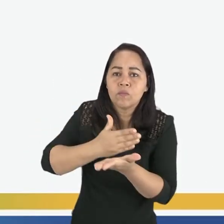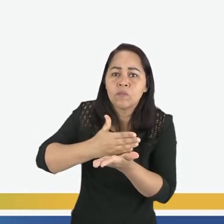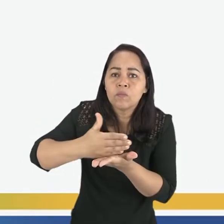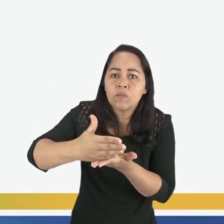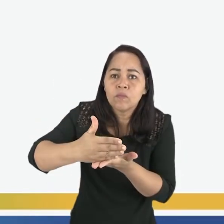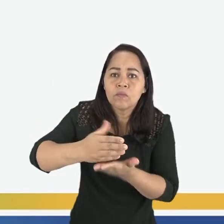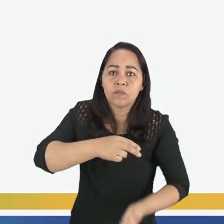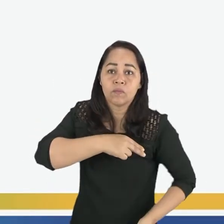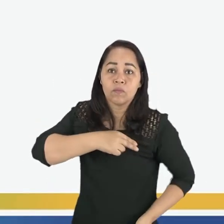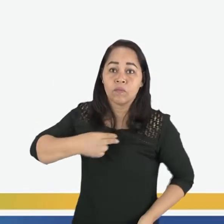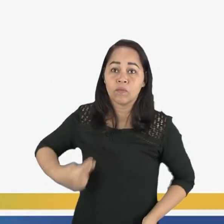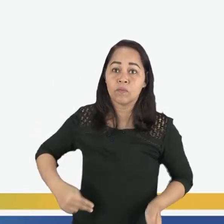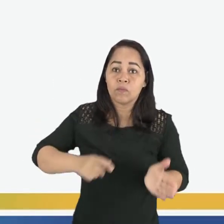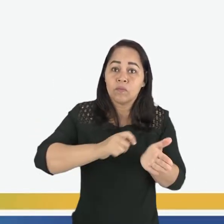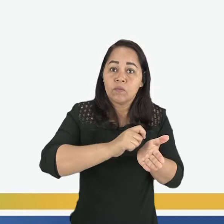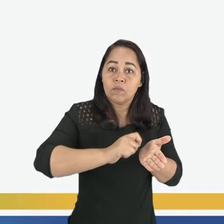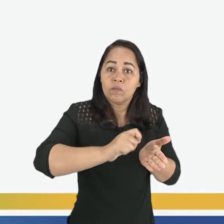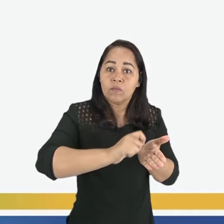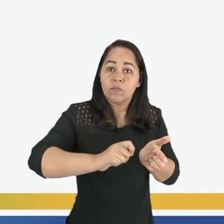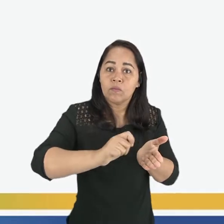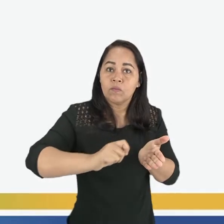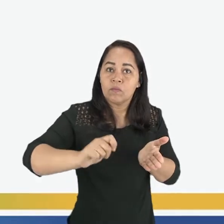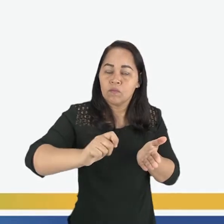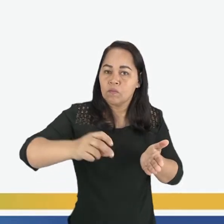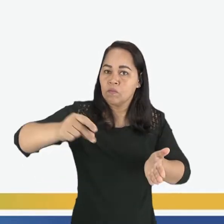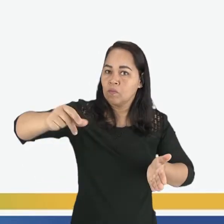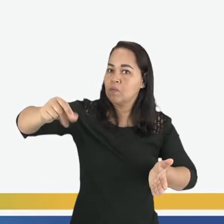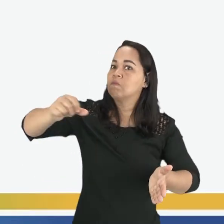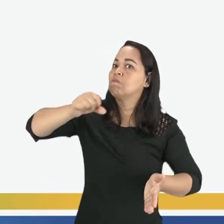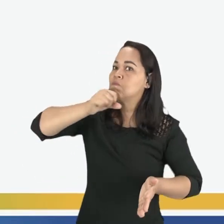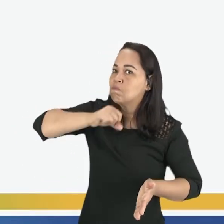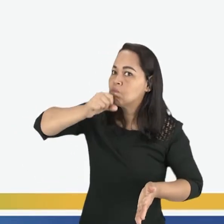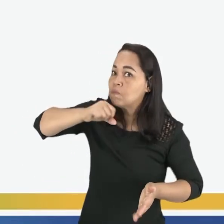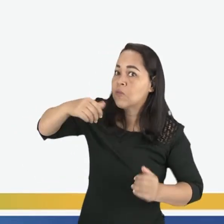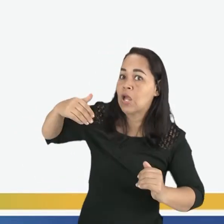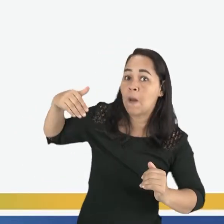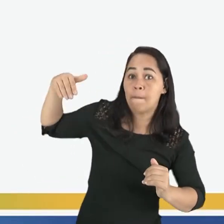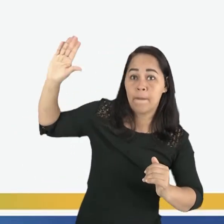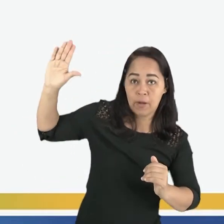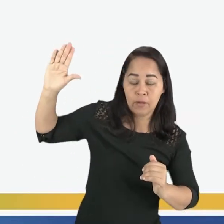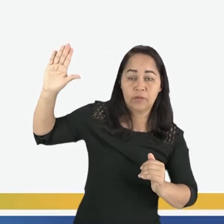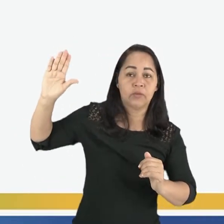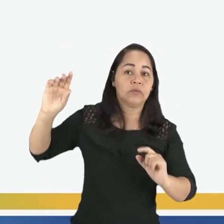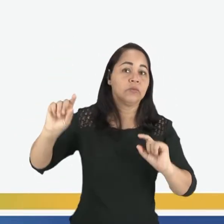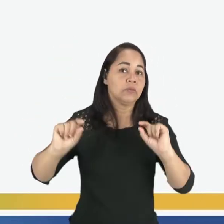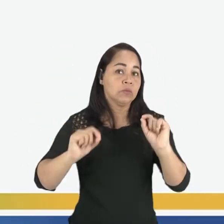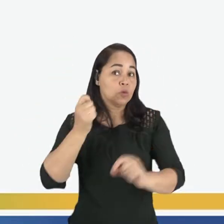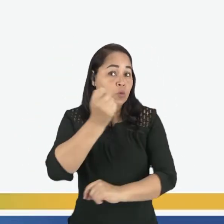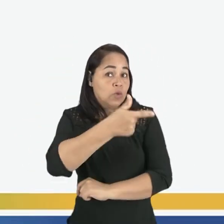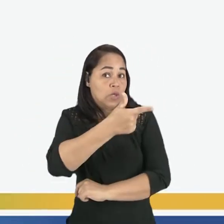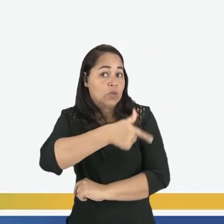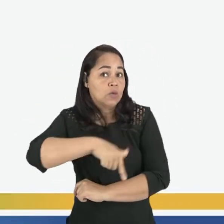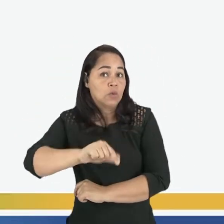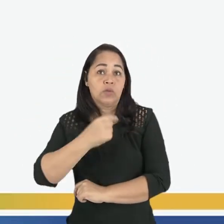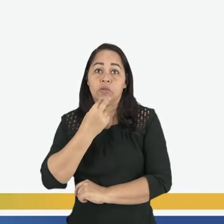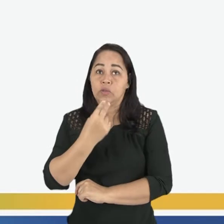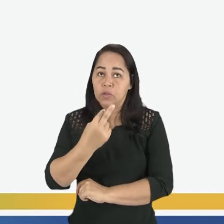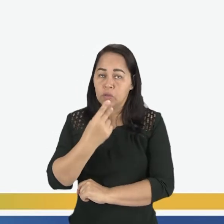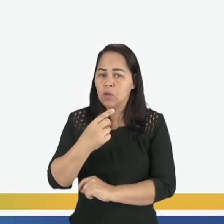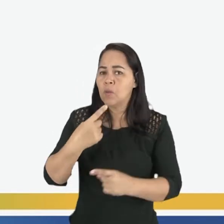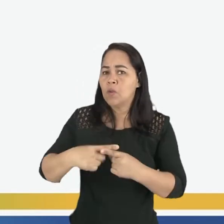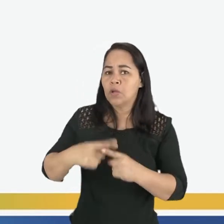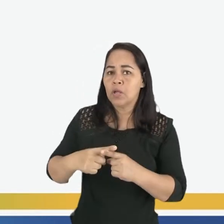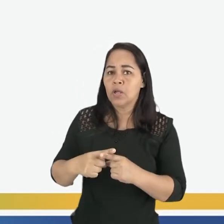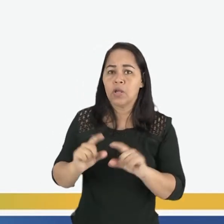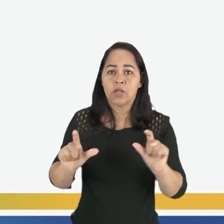escrita chinesa talvez sejam muito mais antigas. Inicialmente, a escrita chinesa representava apenas ideias